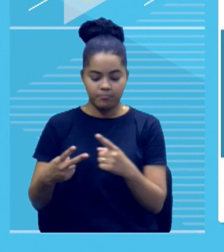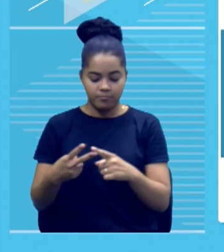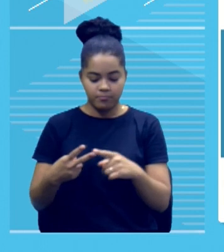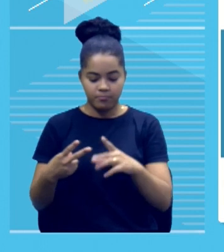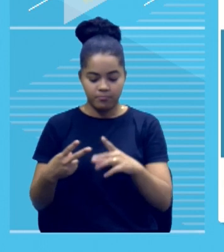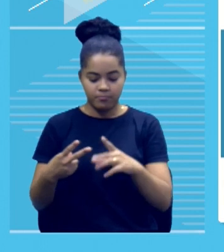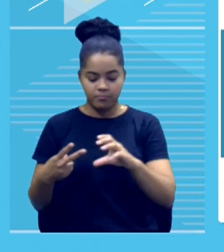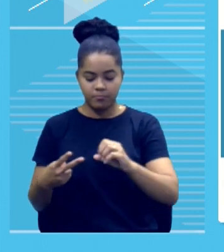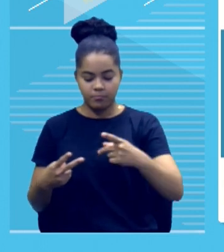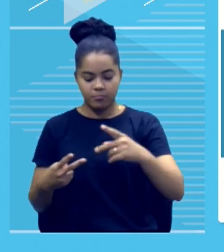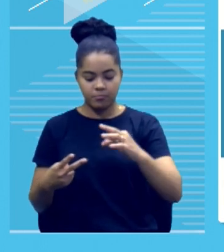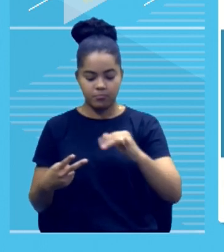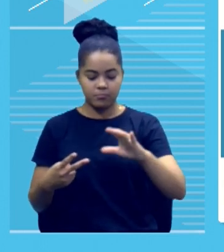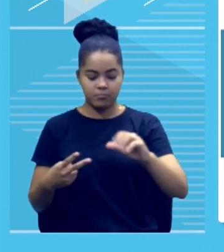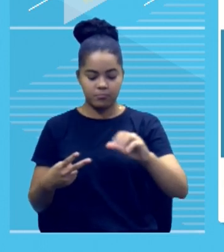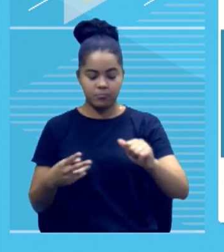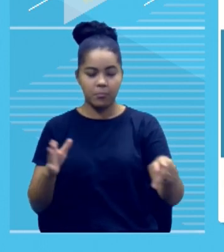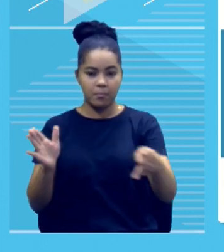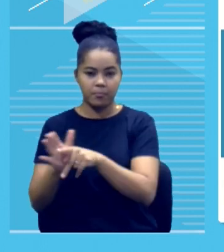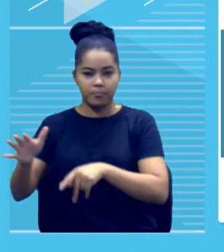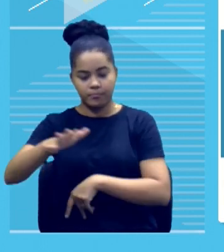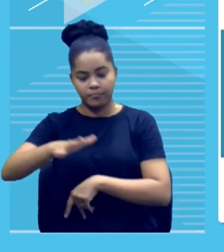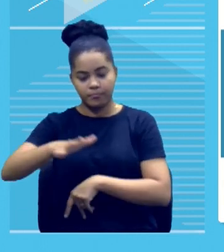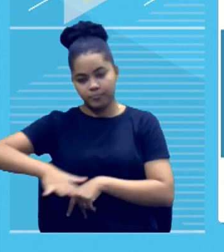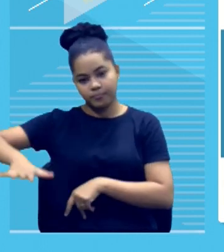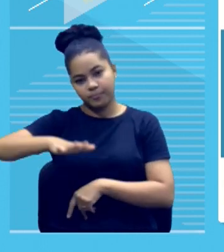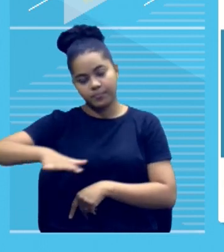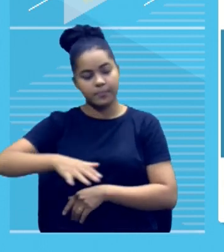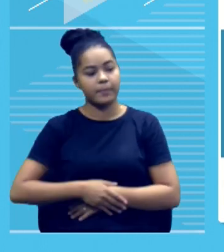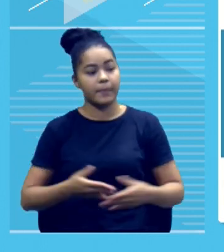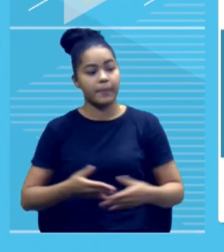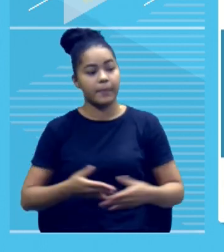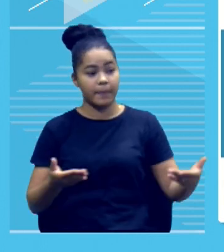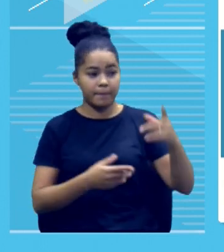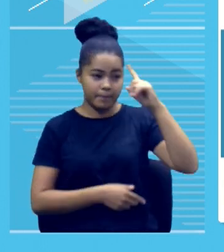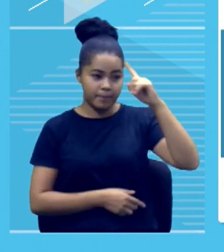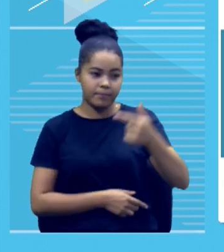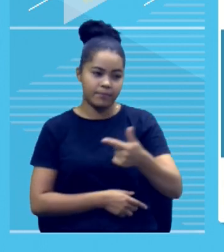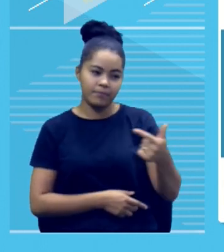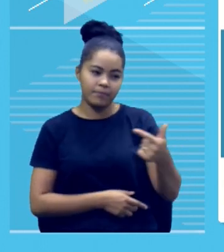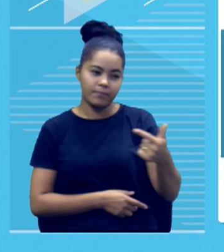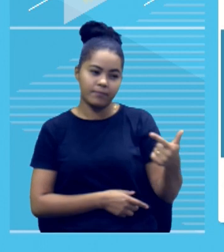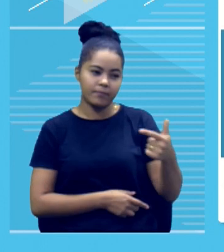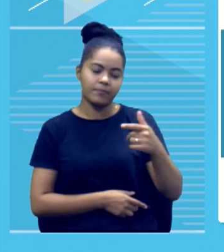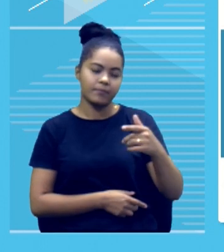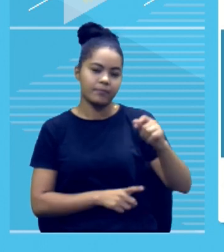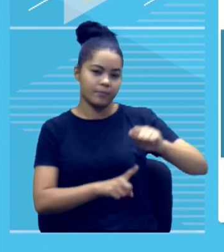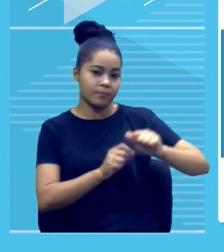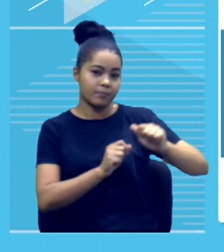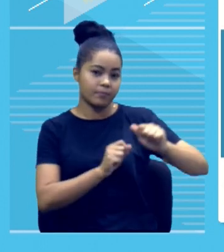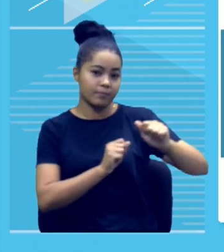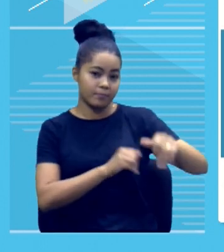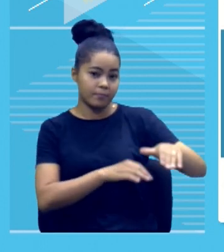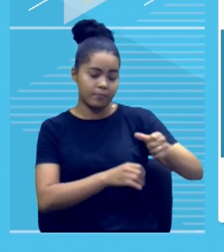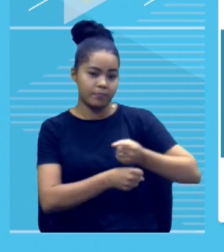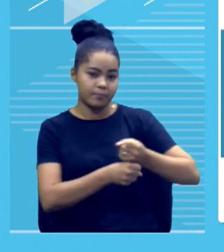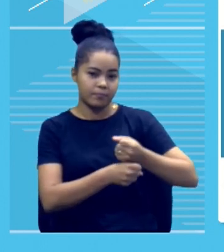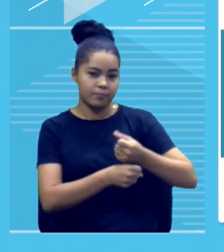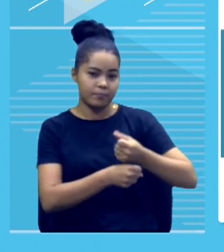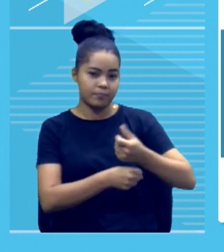hoje, 22 de setembro de 2022. Perfeito? Vamos aqui, então, para a